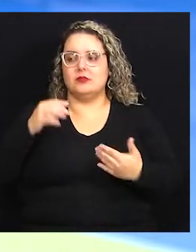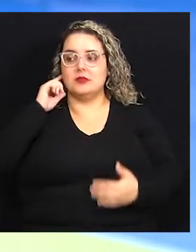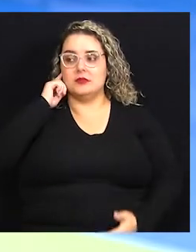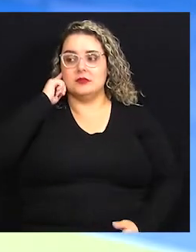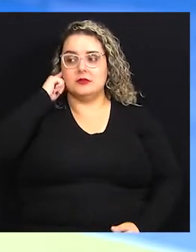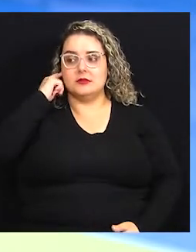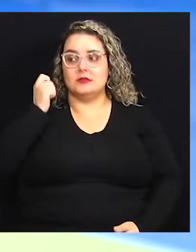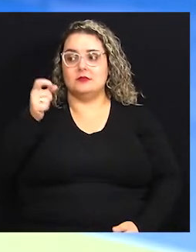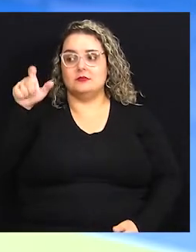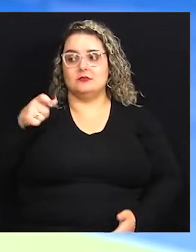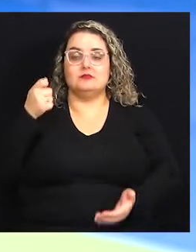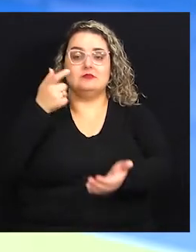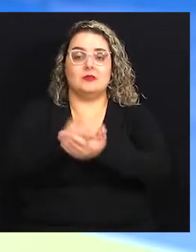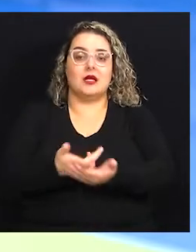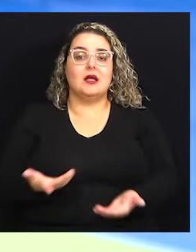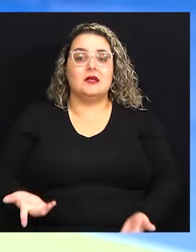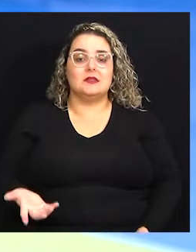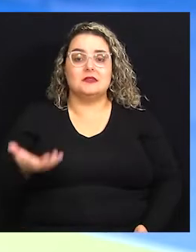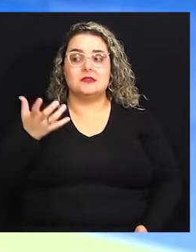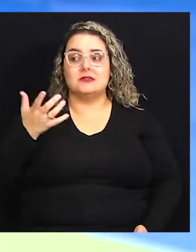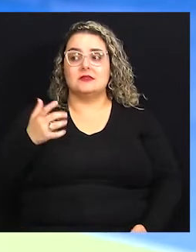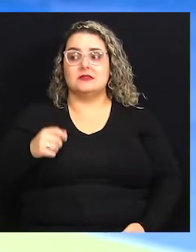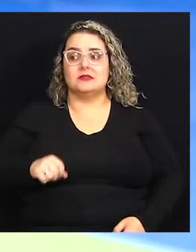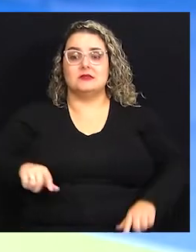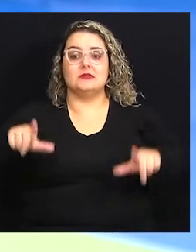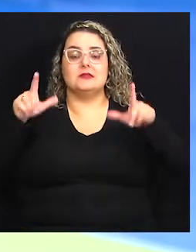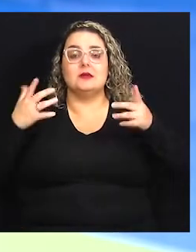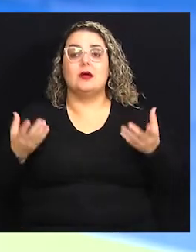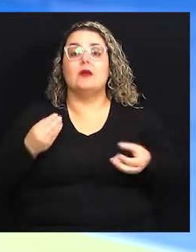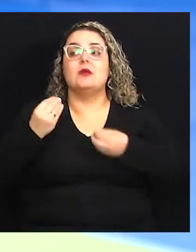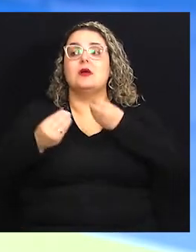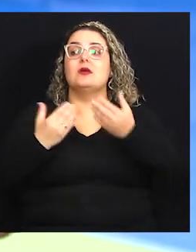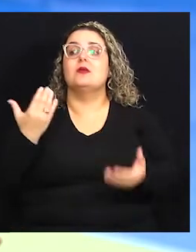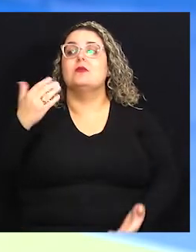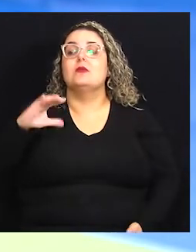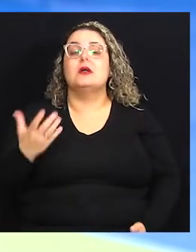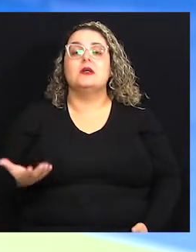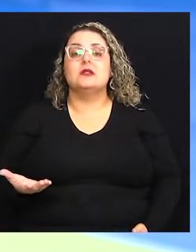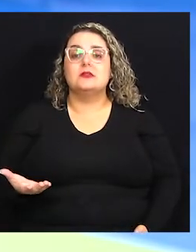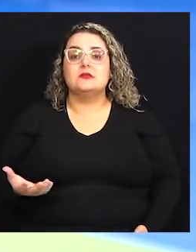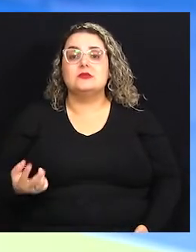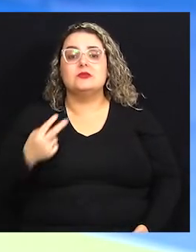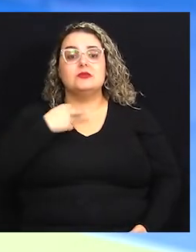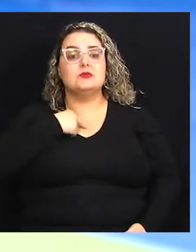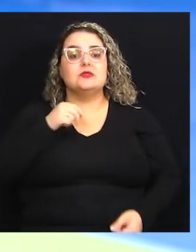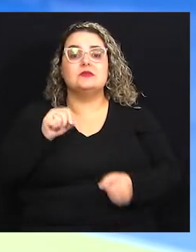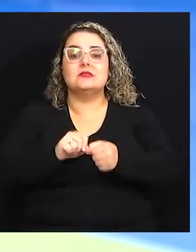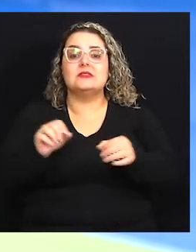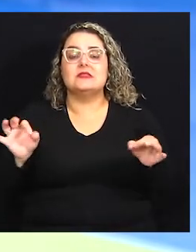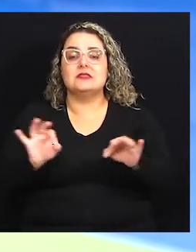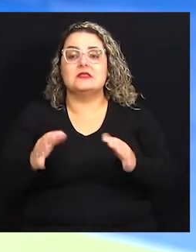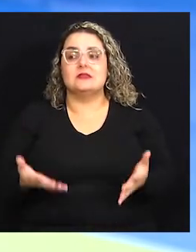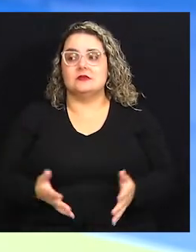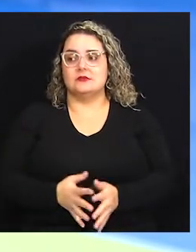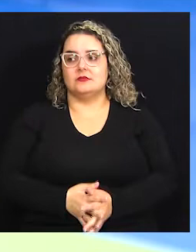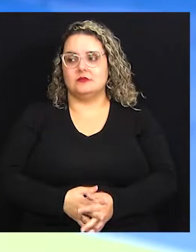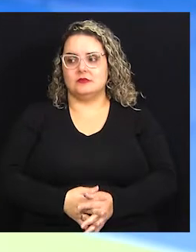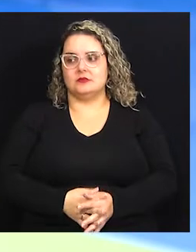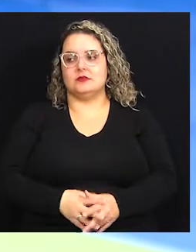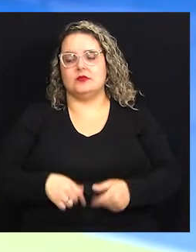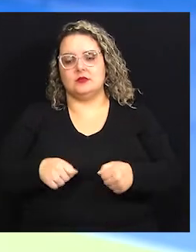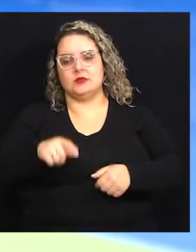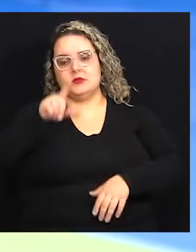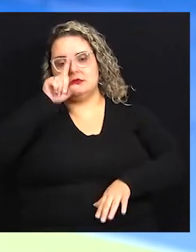O patrocinador ele está bancando, ele quer a imagem dele, mas como é que a gente ia postar uma imagem se você não podia fazer nada? Então a gente teve que ter